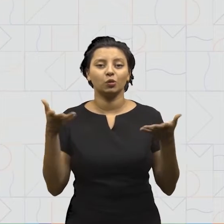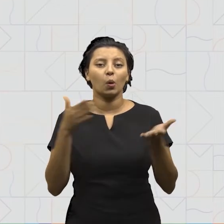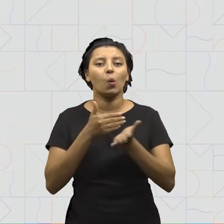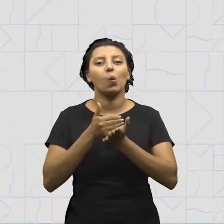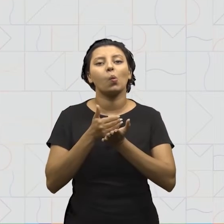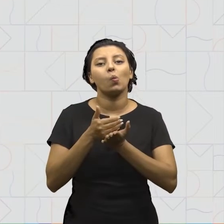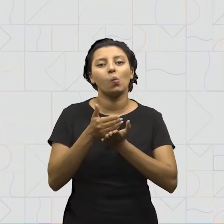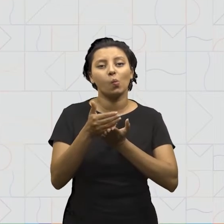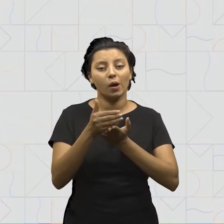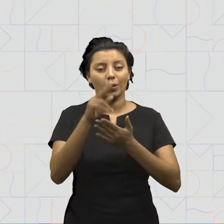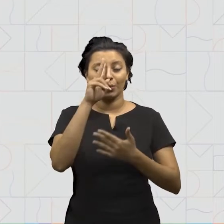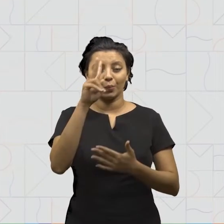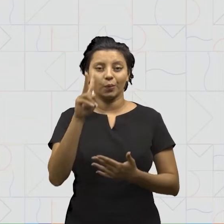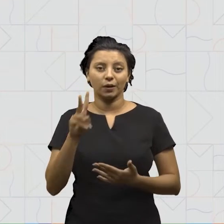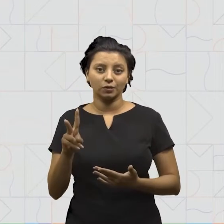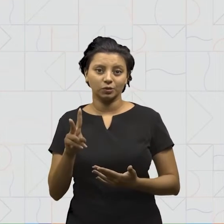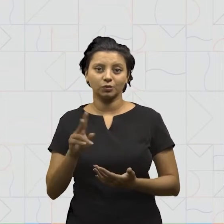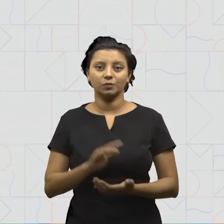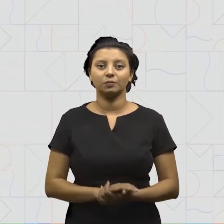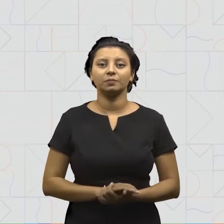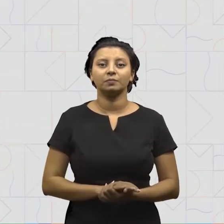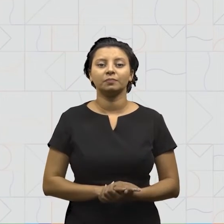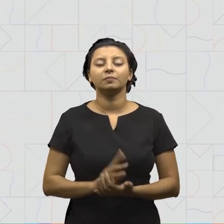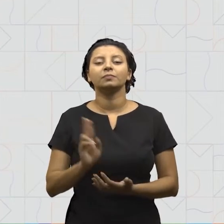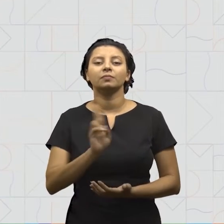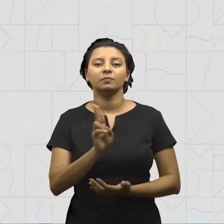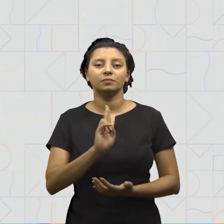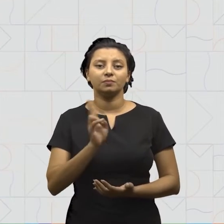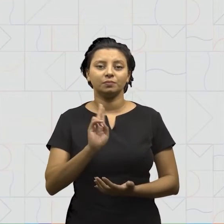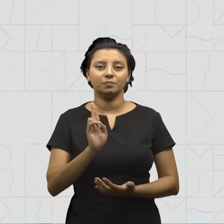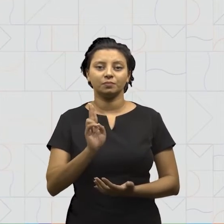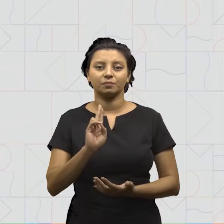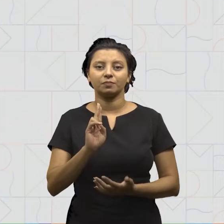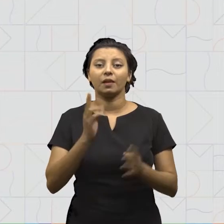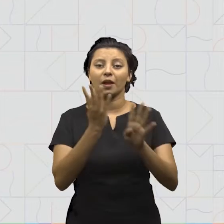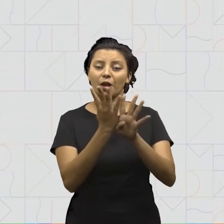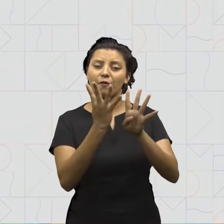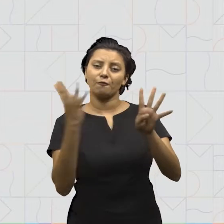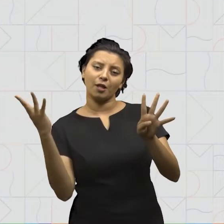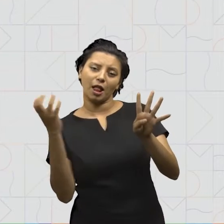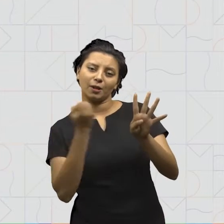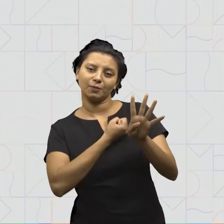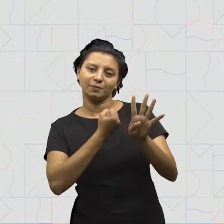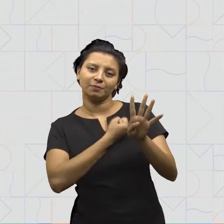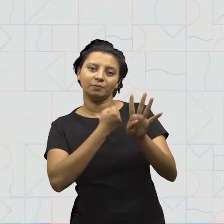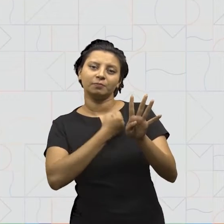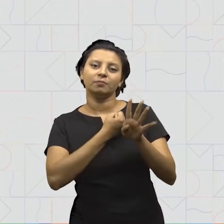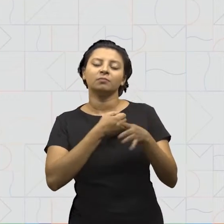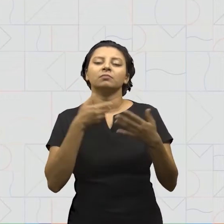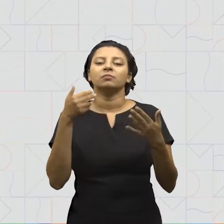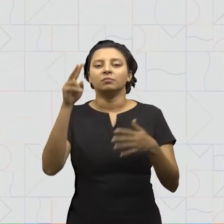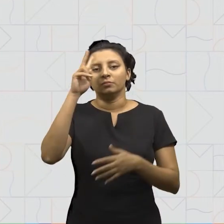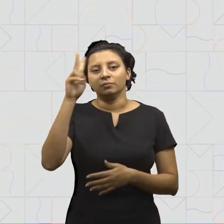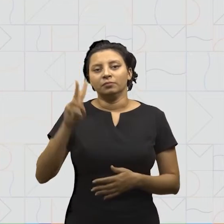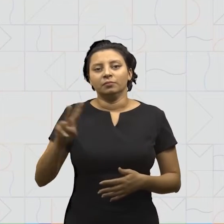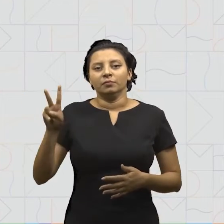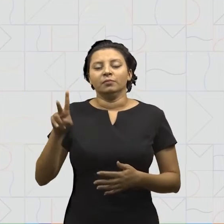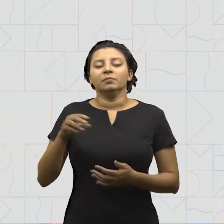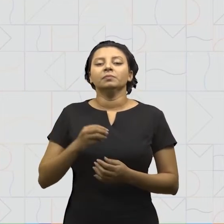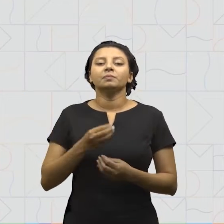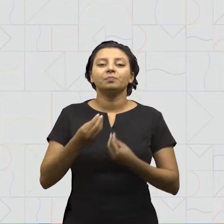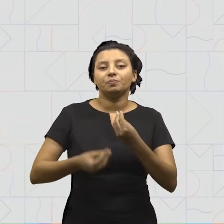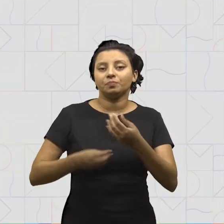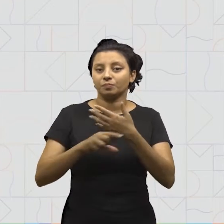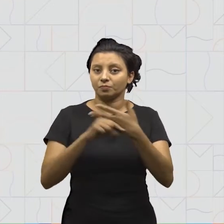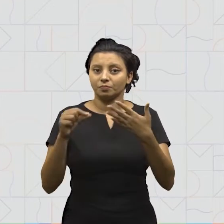vai iniciar com uma historinha. E o nome dela é A Fila dos Números. E essa história foi inspirada